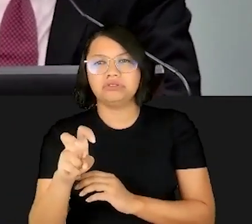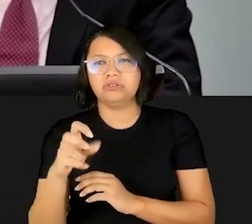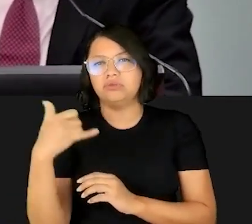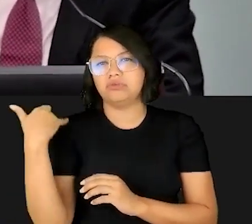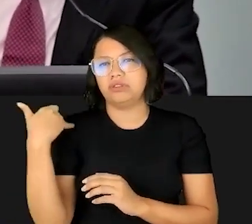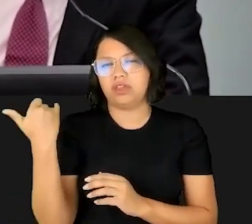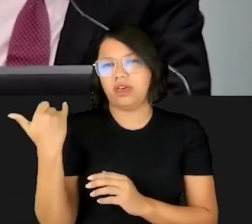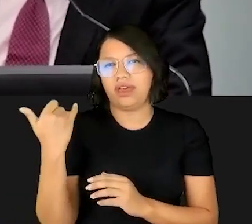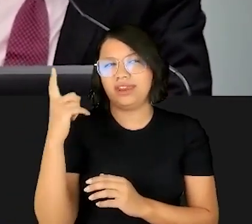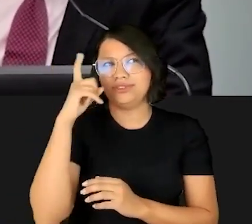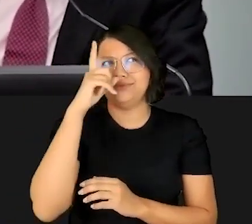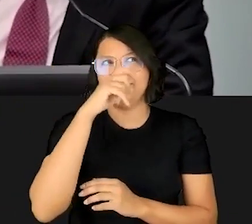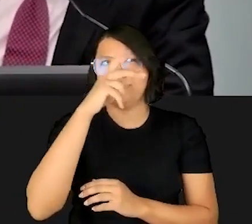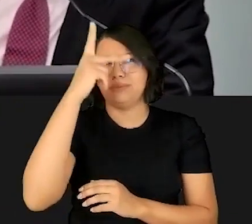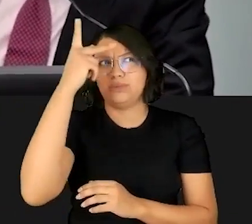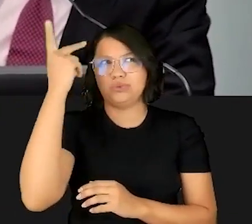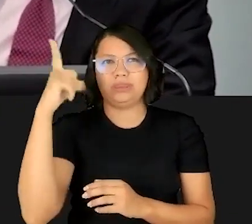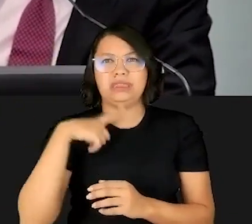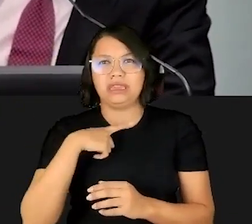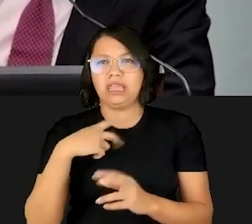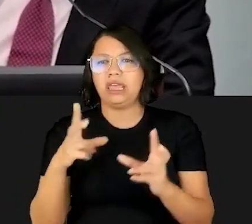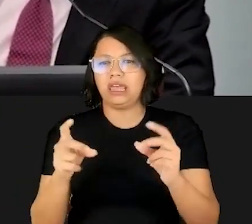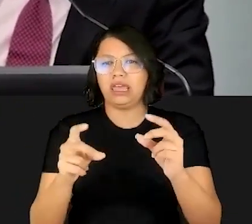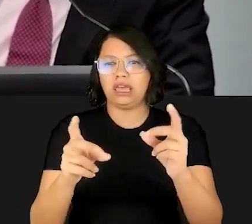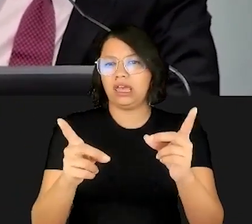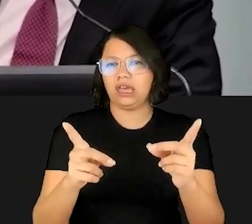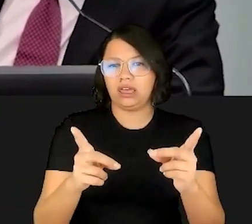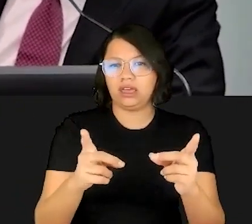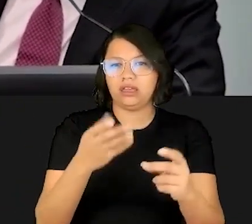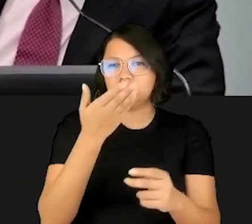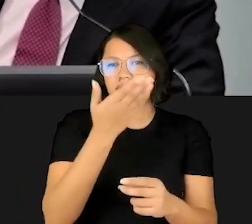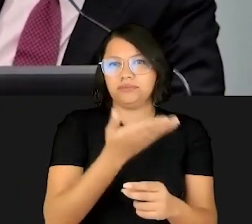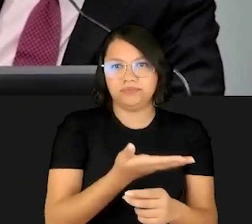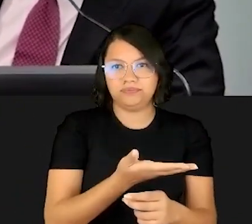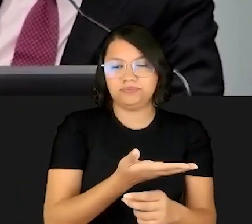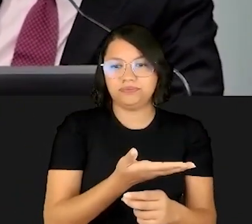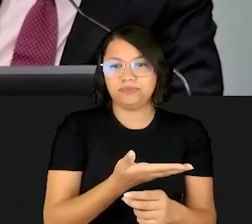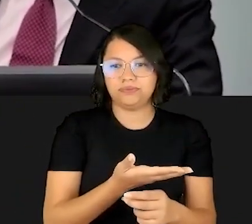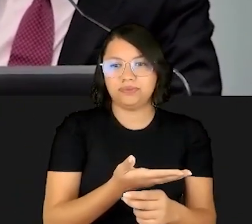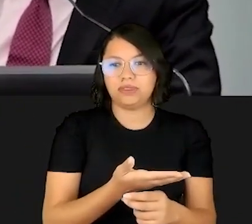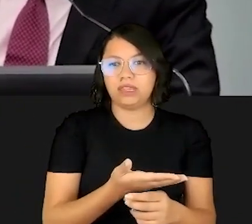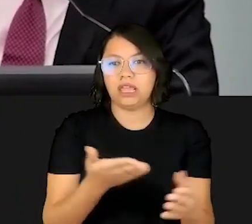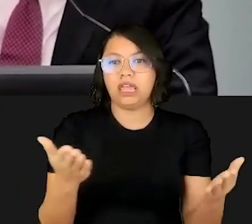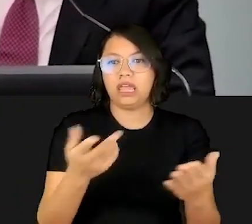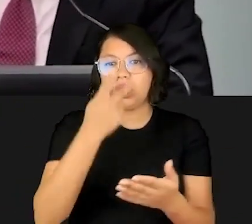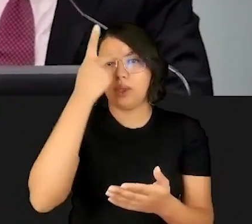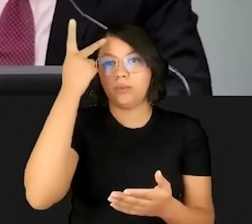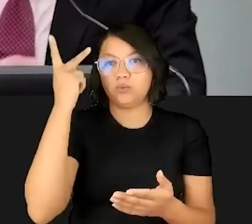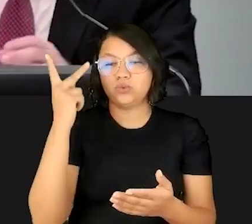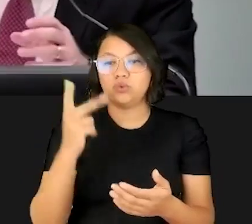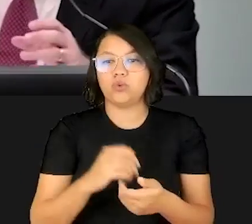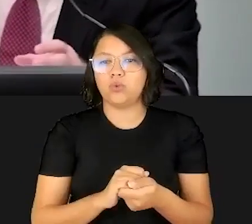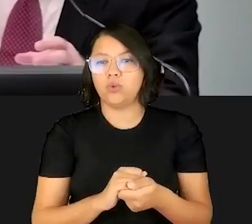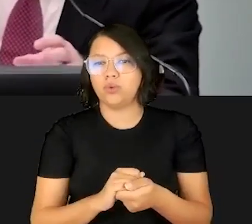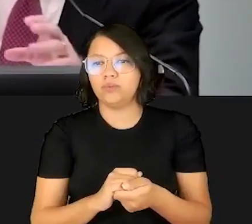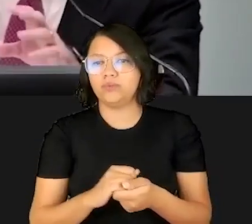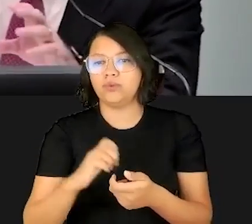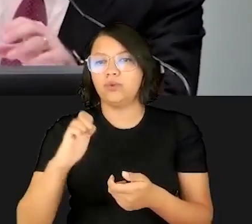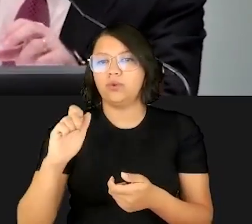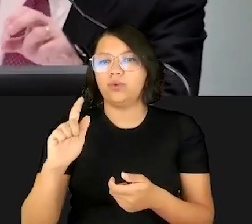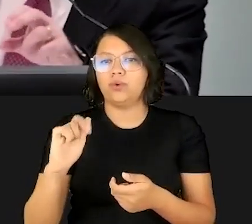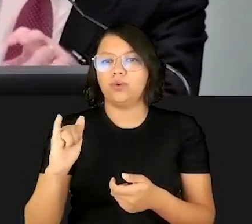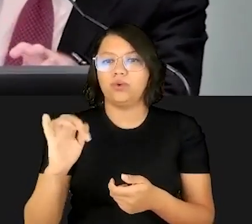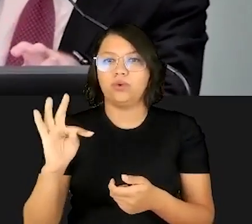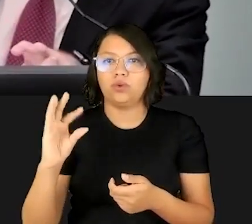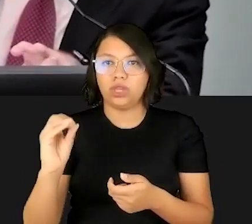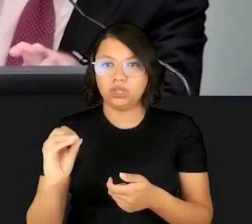ter câncer, né? Ramsés II vivia até os 90 anos, mas era absolutamente a exceção, né? Mas os